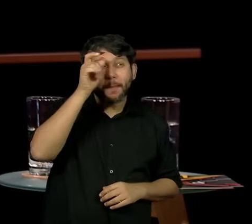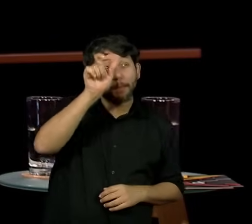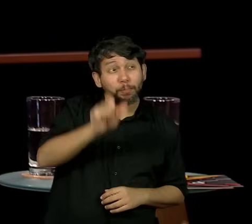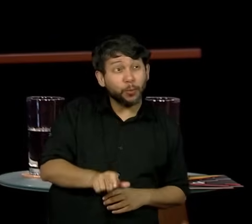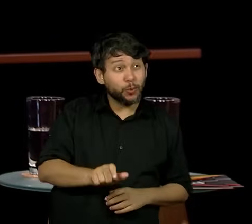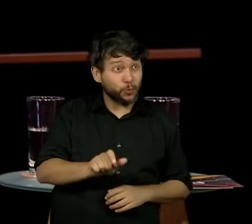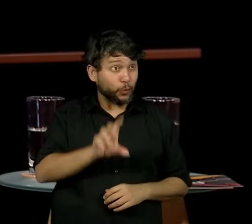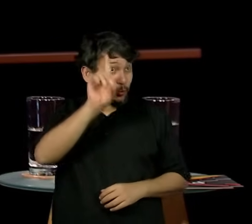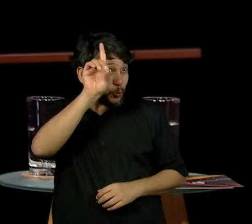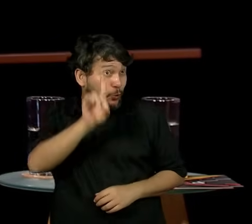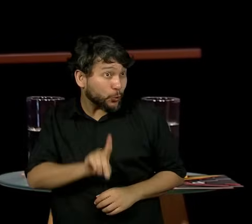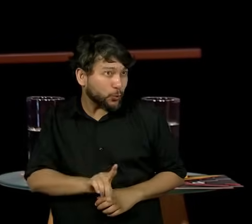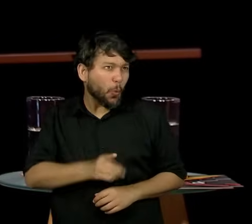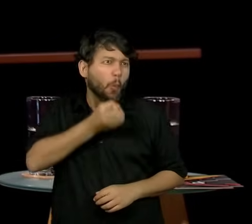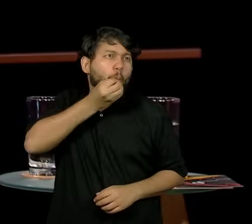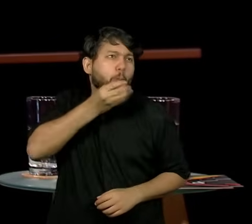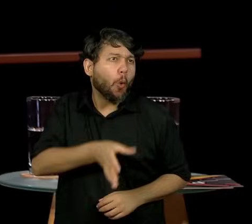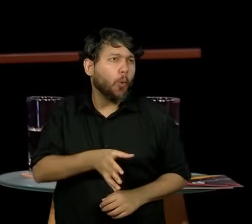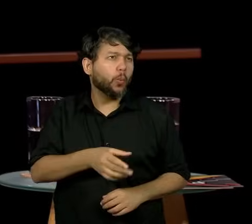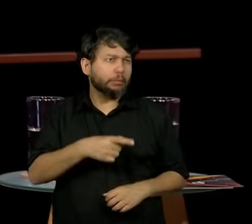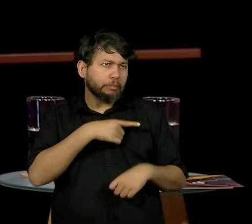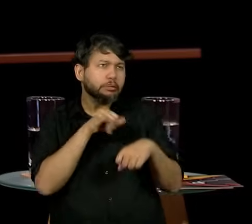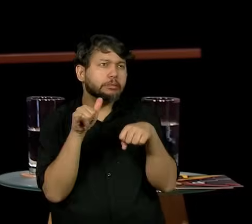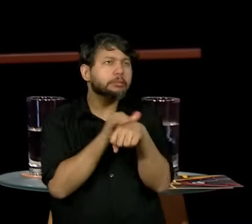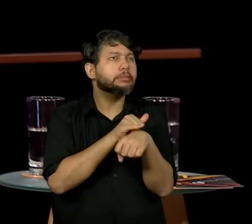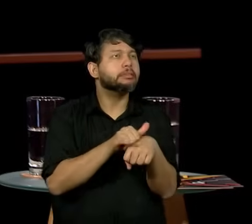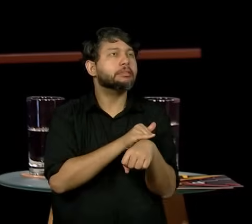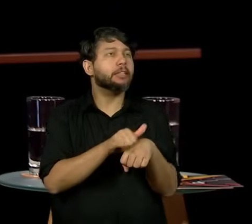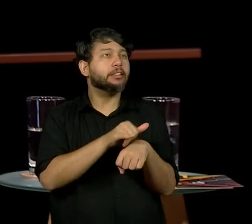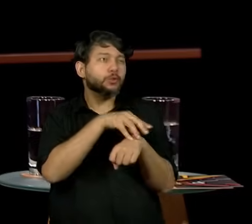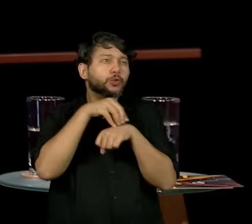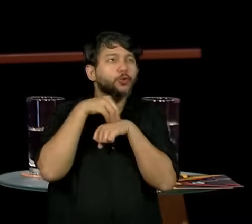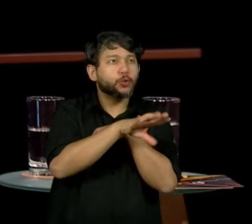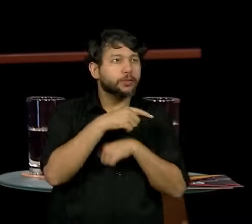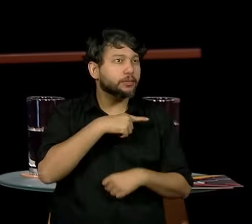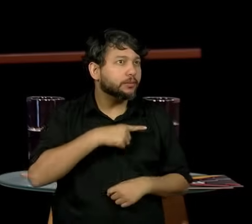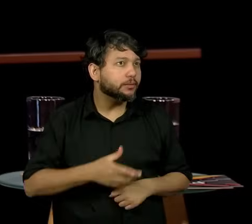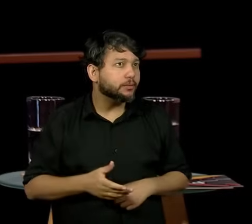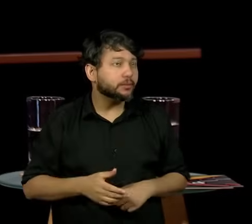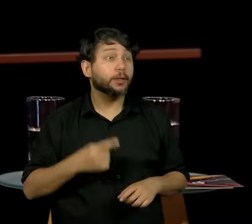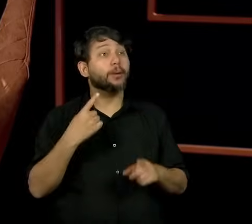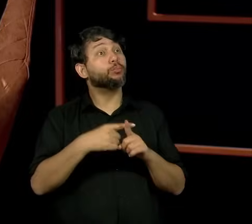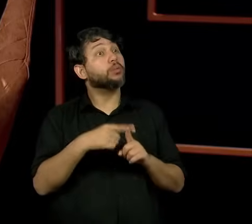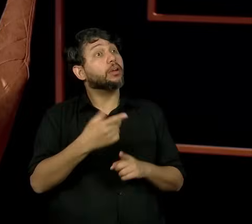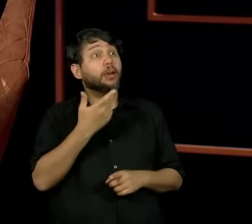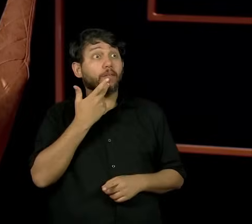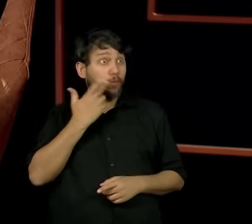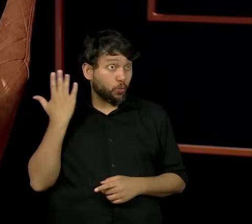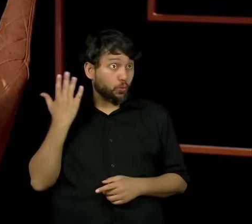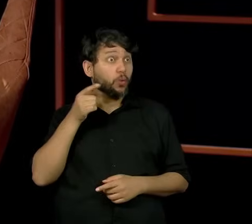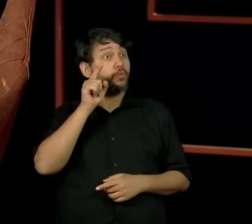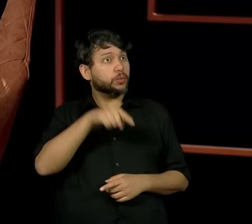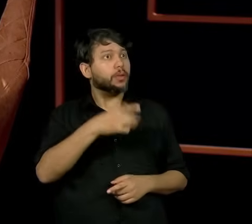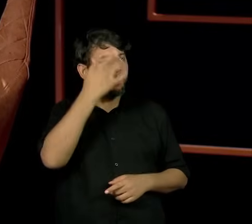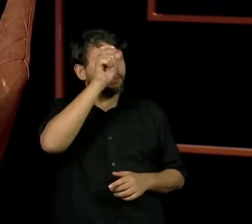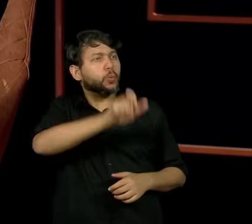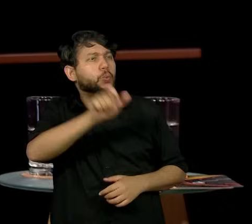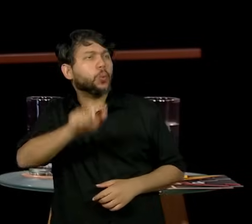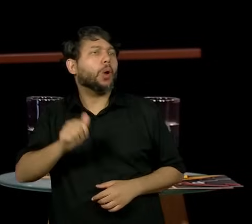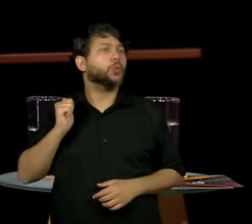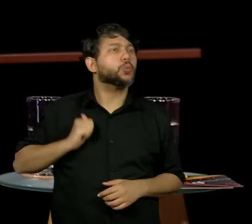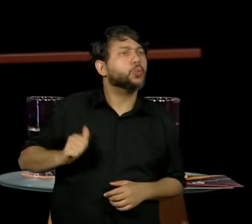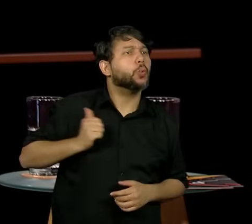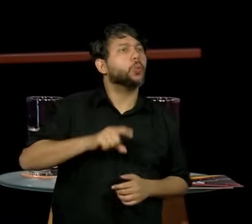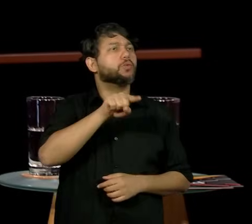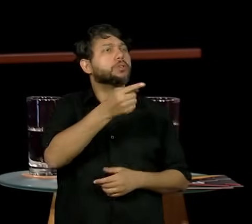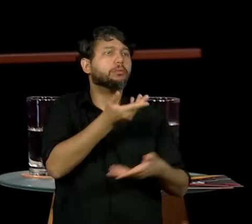um bom diretor de TV? O Vitor Wagner falou aí do seu relacionamento com o elenco. Você tem um bom relacionamento com as pessoas